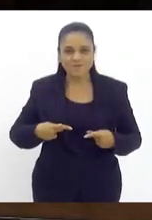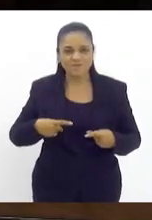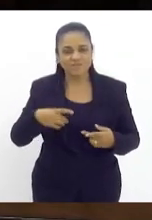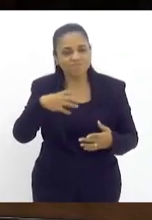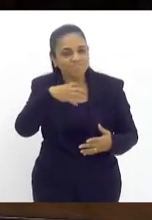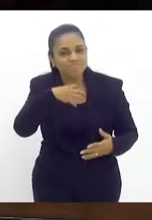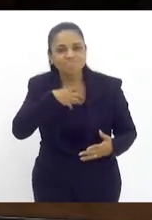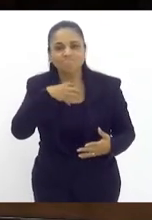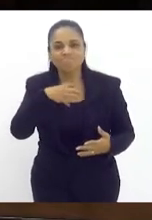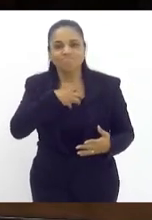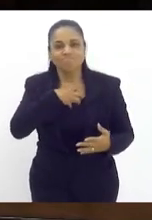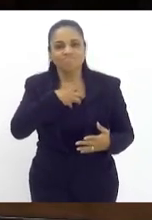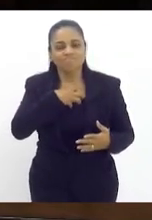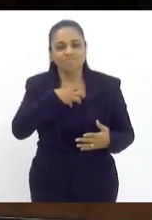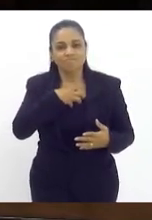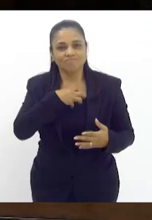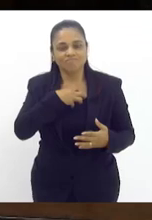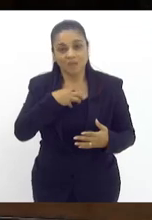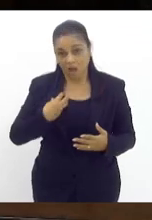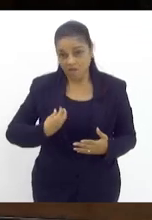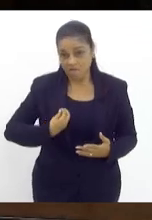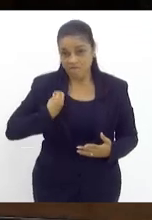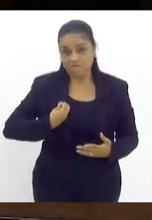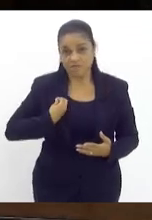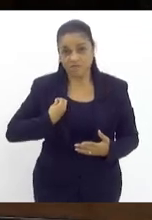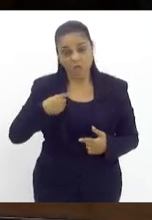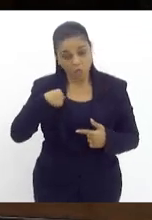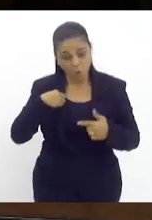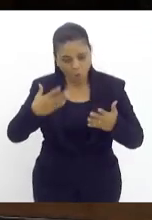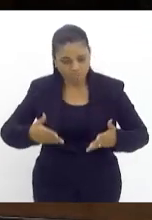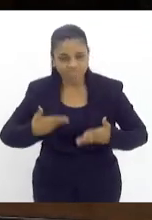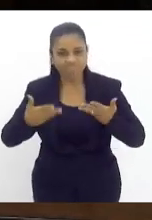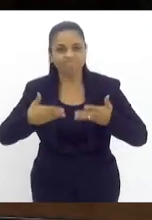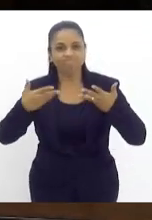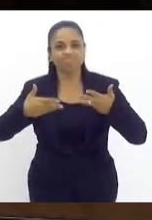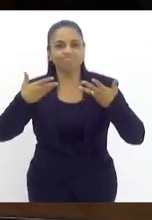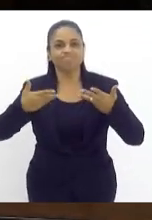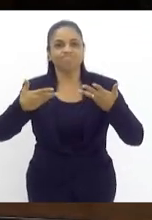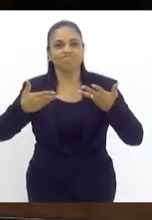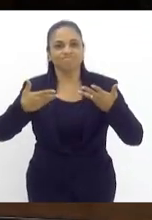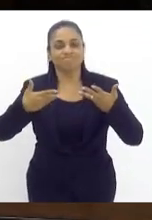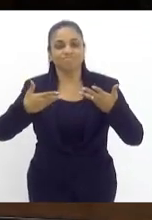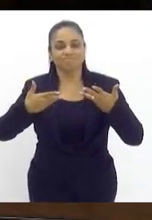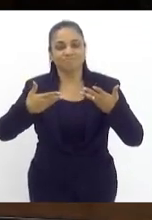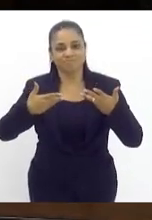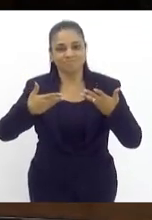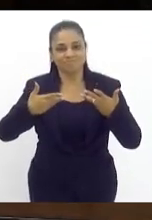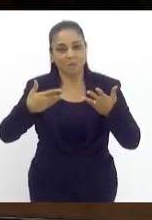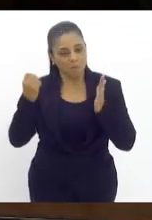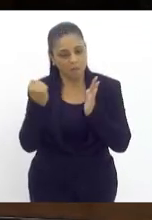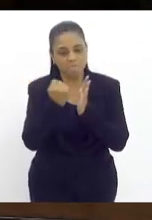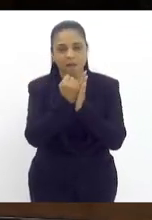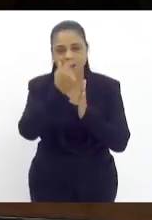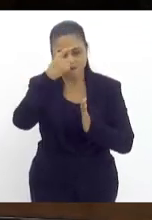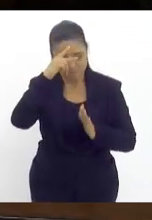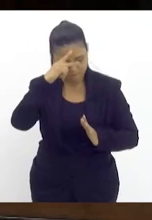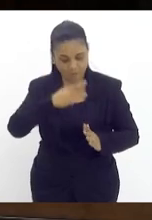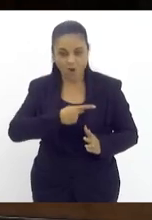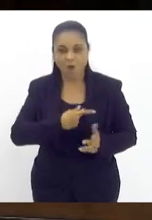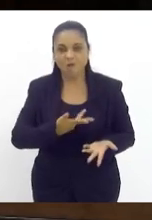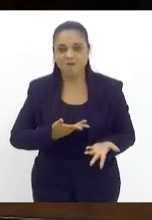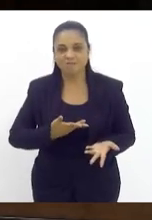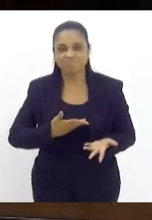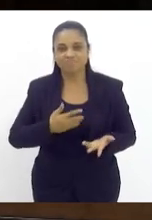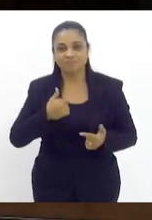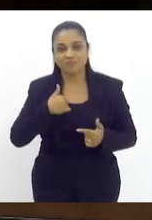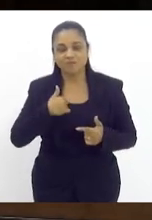ser. Né? Então, acredite. Né, eu sou uma otimista assim, de marca maior, porque eu falo, não dá, basta